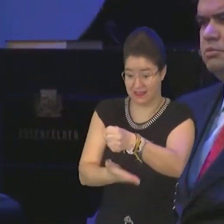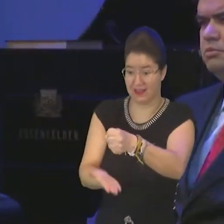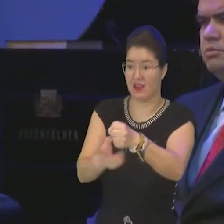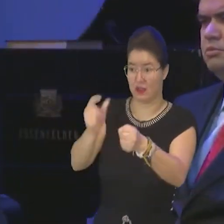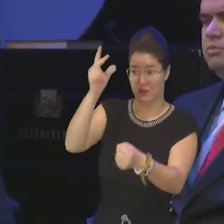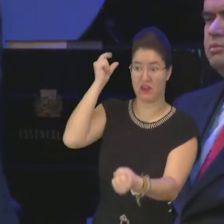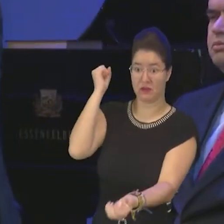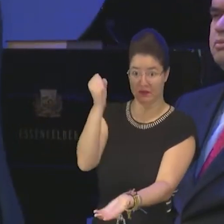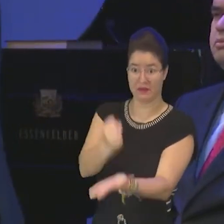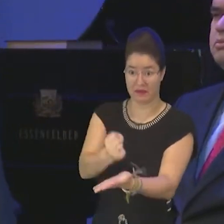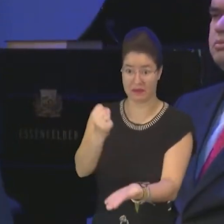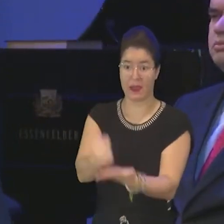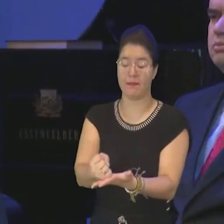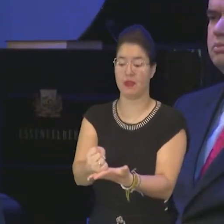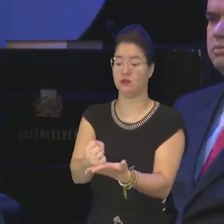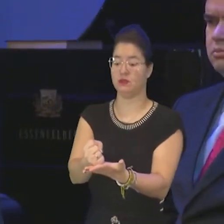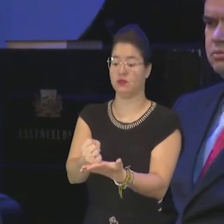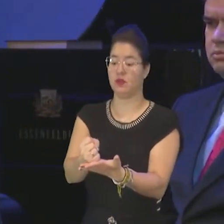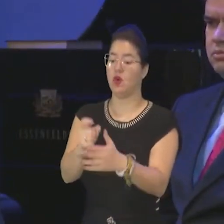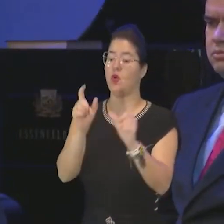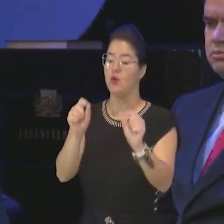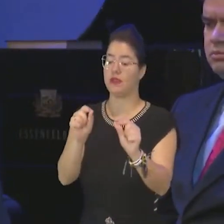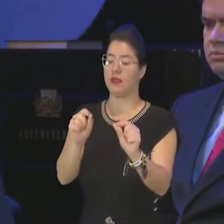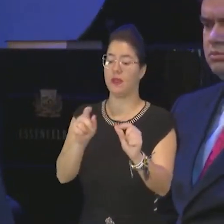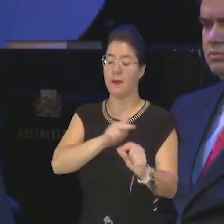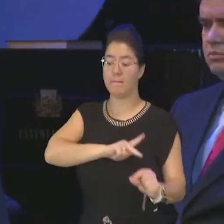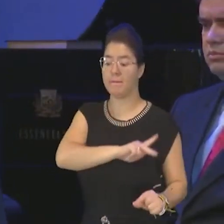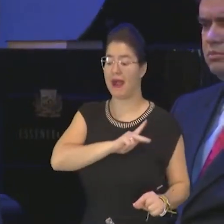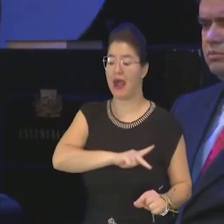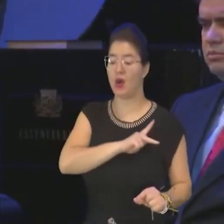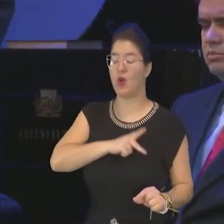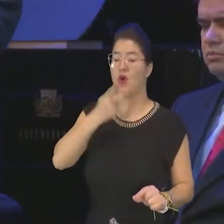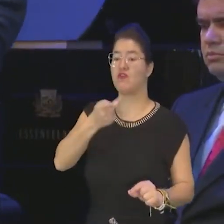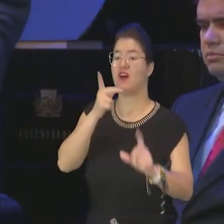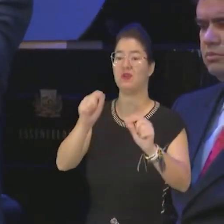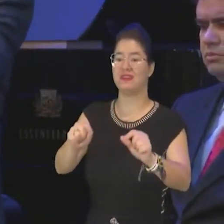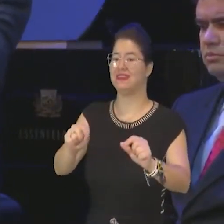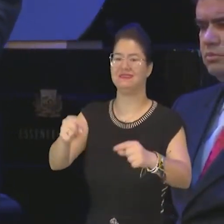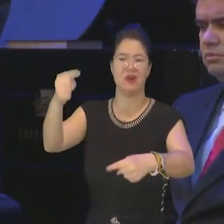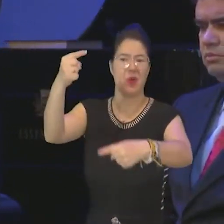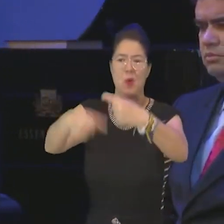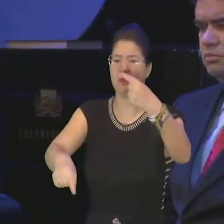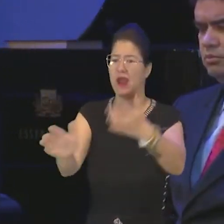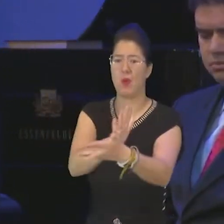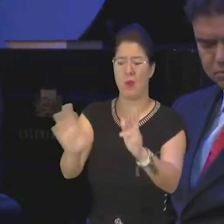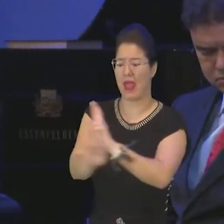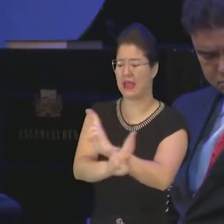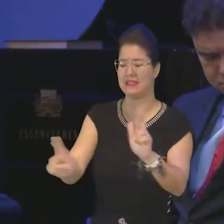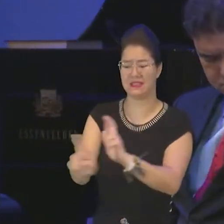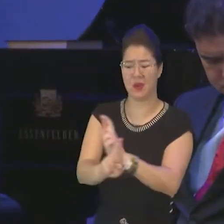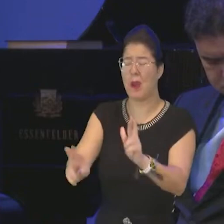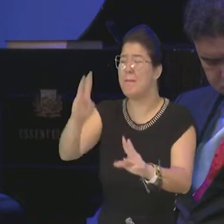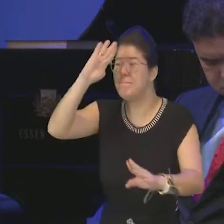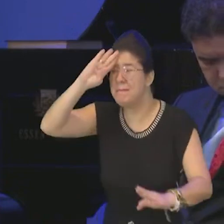veterotestamentária, em que ele nos apresenta a incompatibilidade de algumas relações, principalmente aquela relação íntima que é o